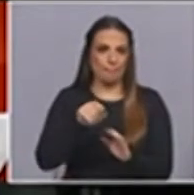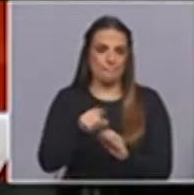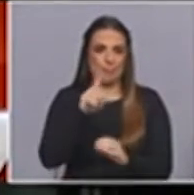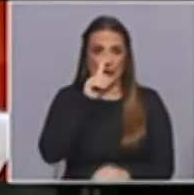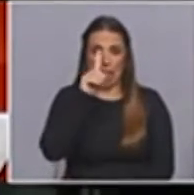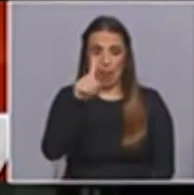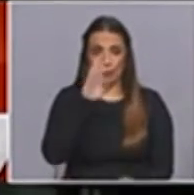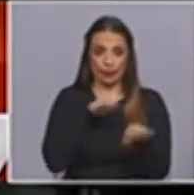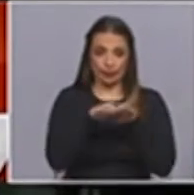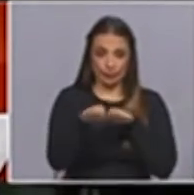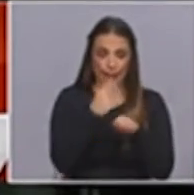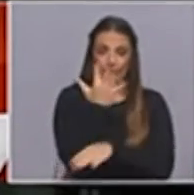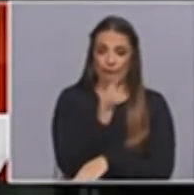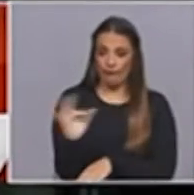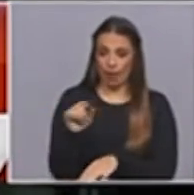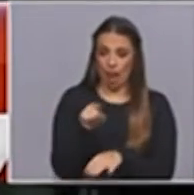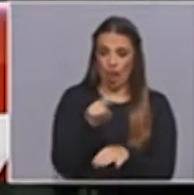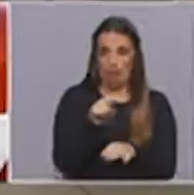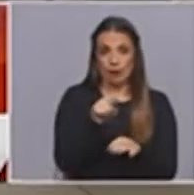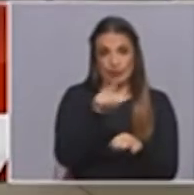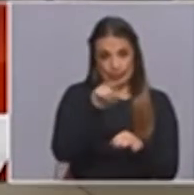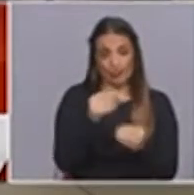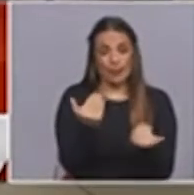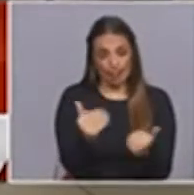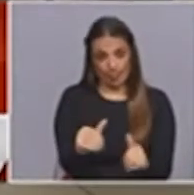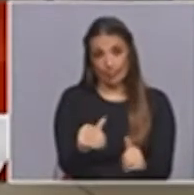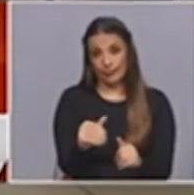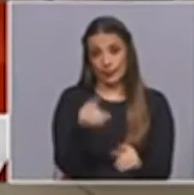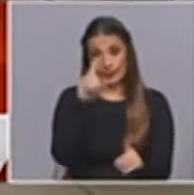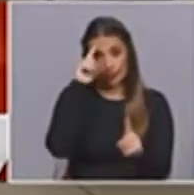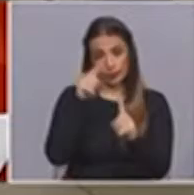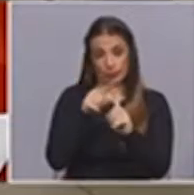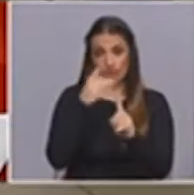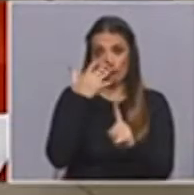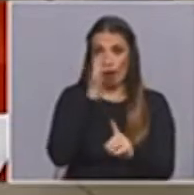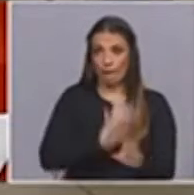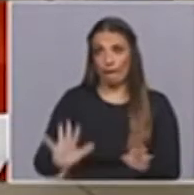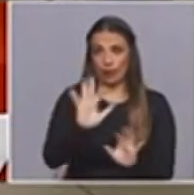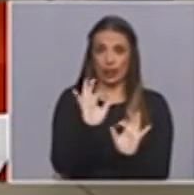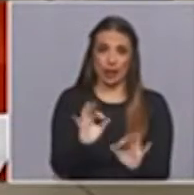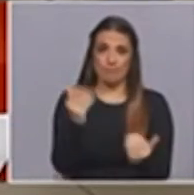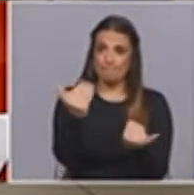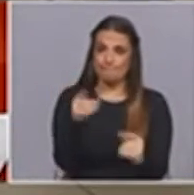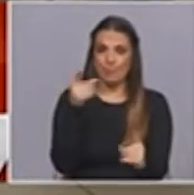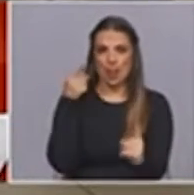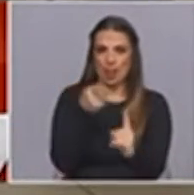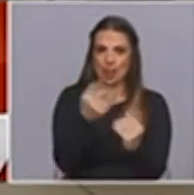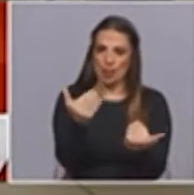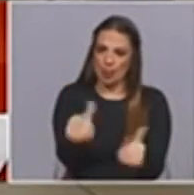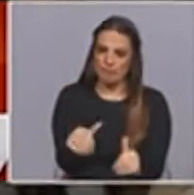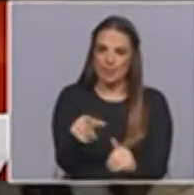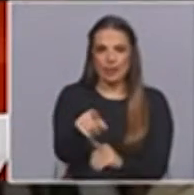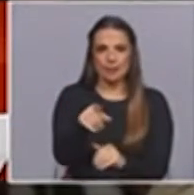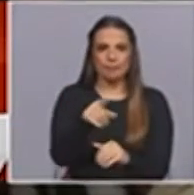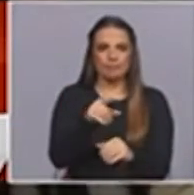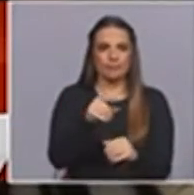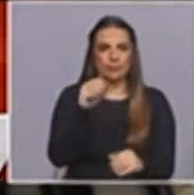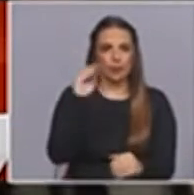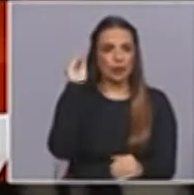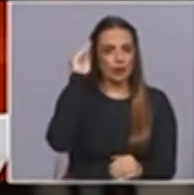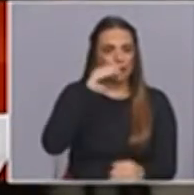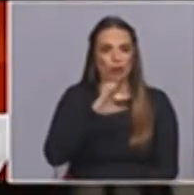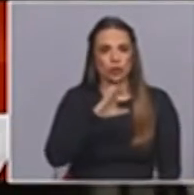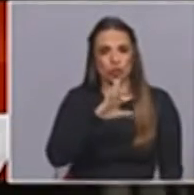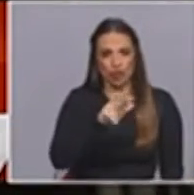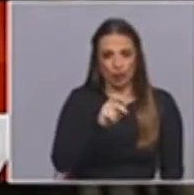Alemanha Itália França estão entre os países que também restringem voos para destinos africanos já as restrições aplicadas pela República